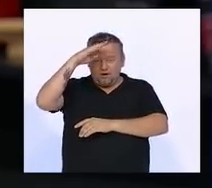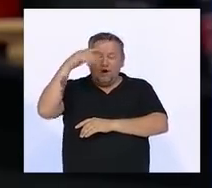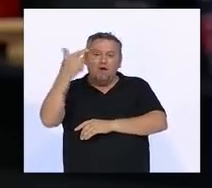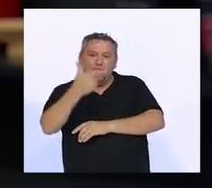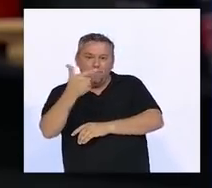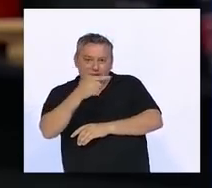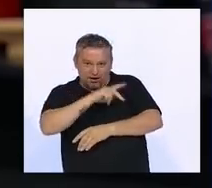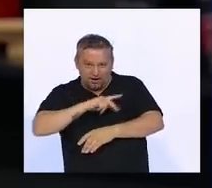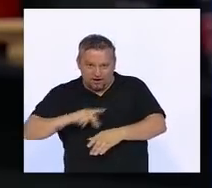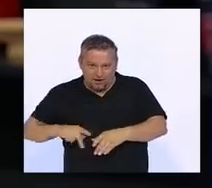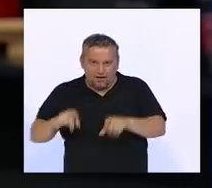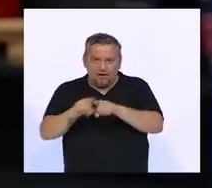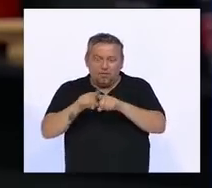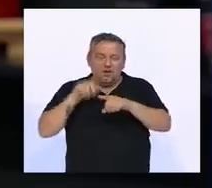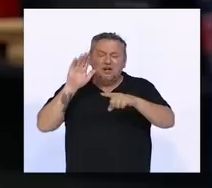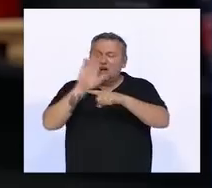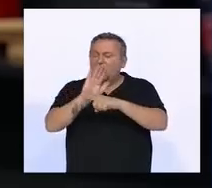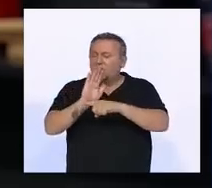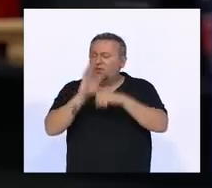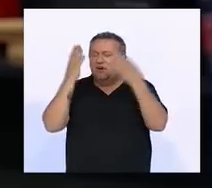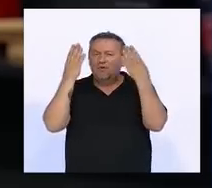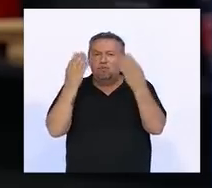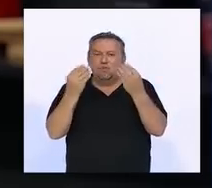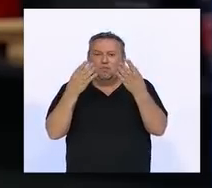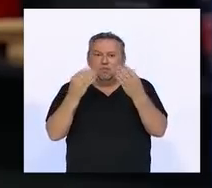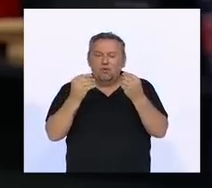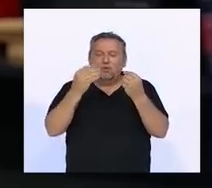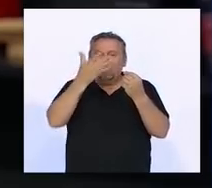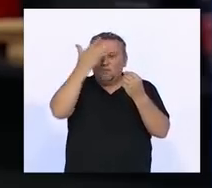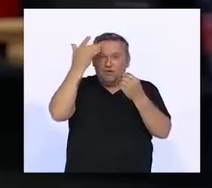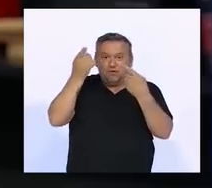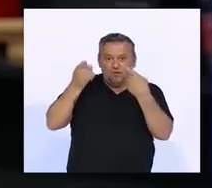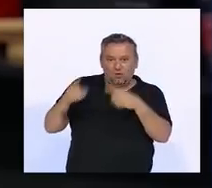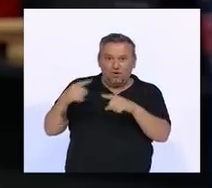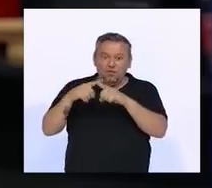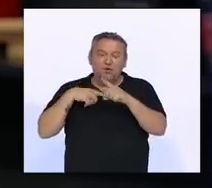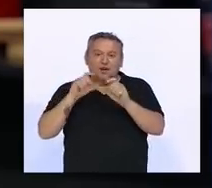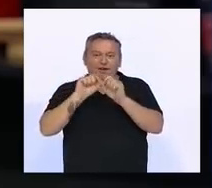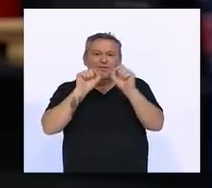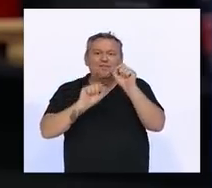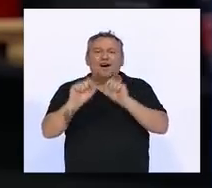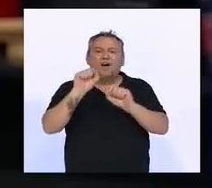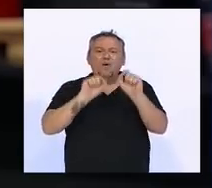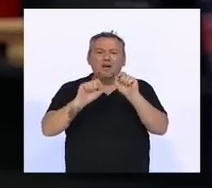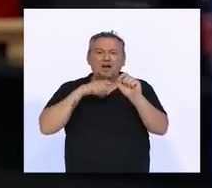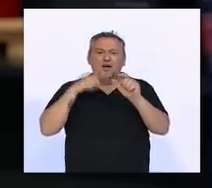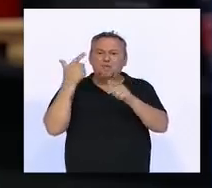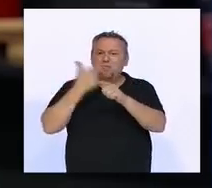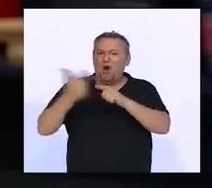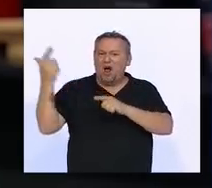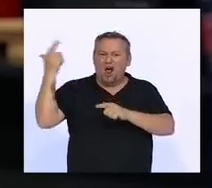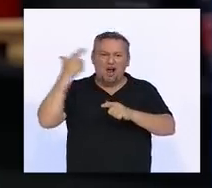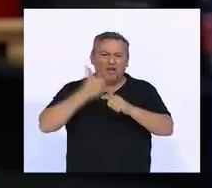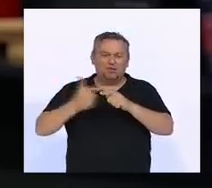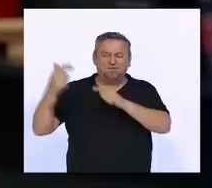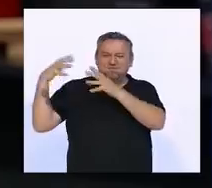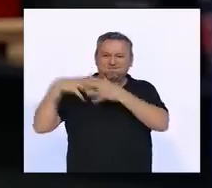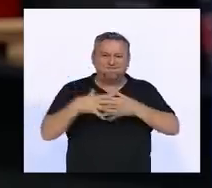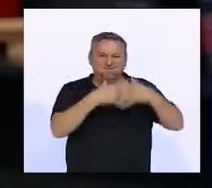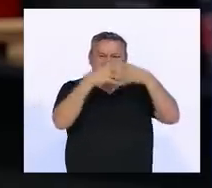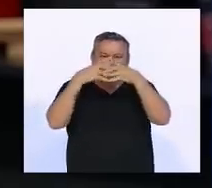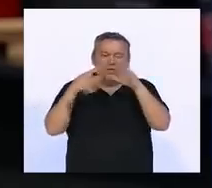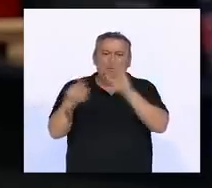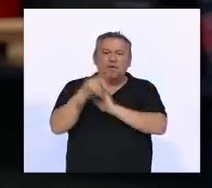né, tem ajudado bastante os adversários, porque eles se encarregam de causar o terror e a indignação